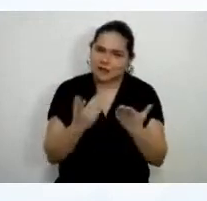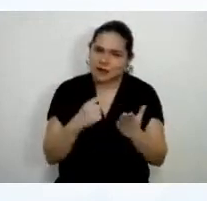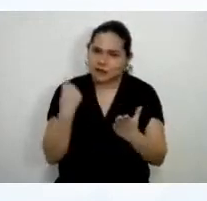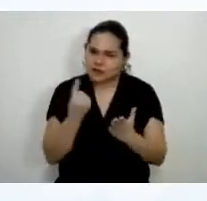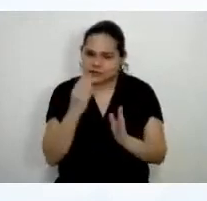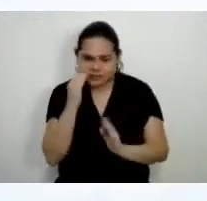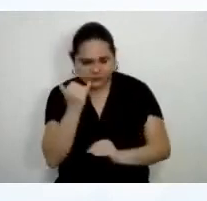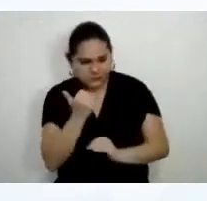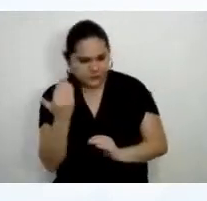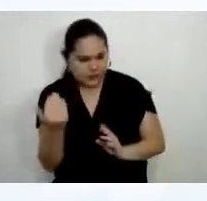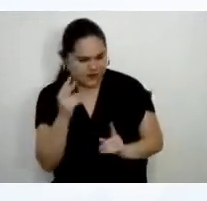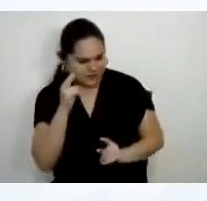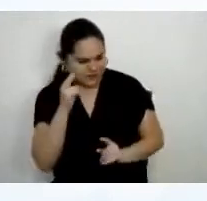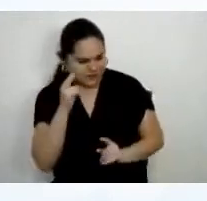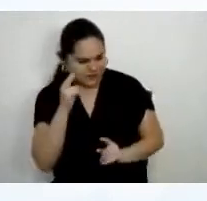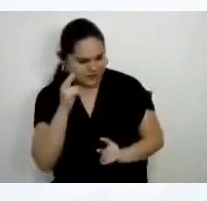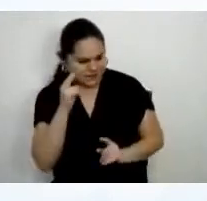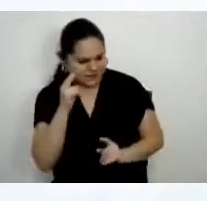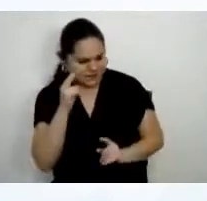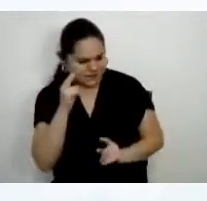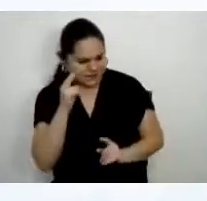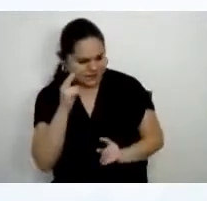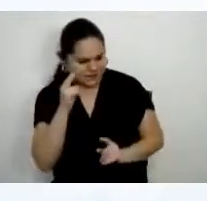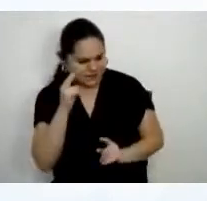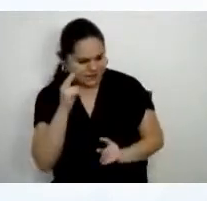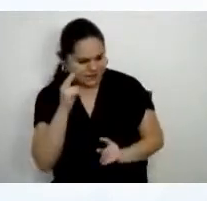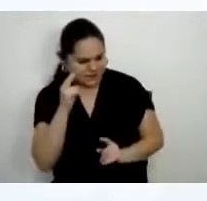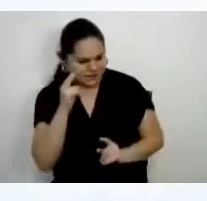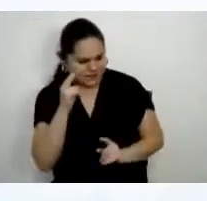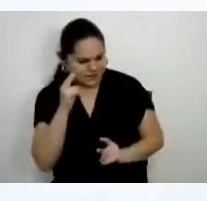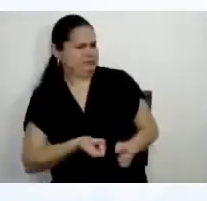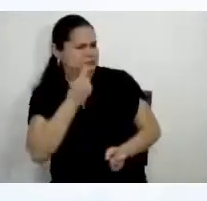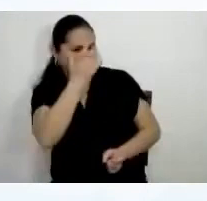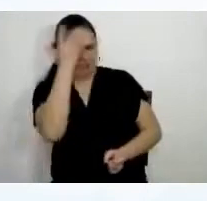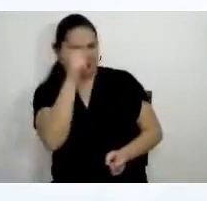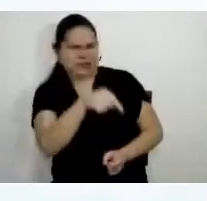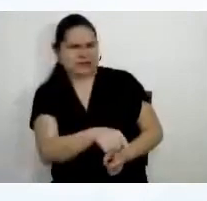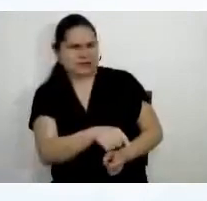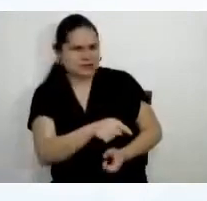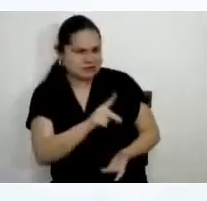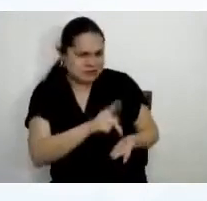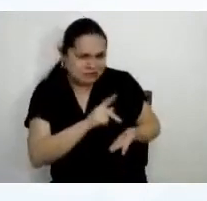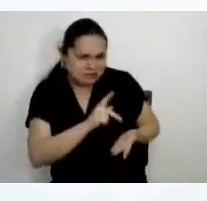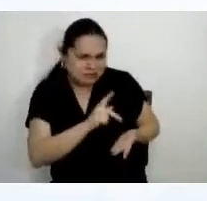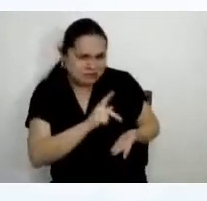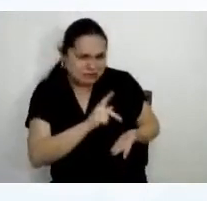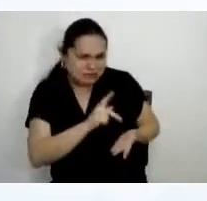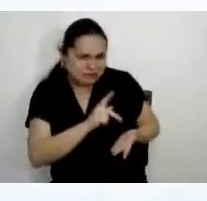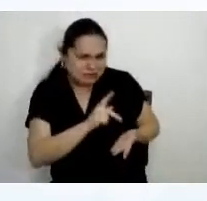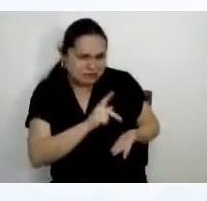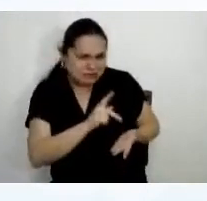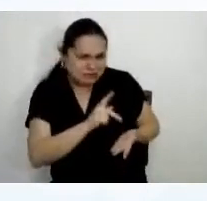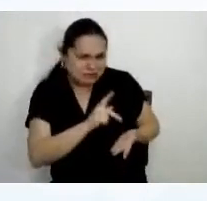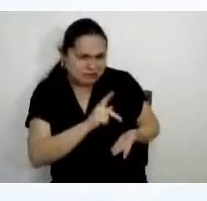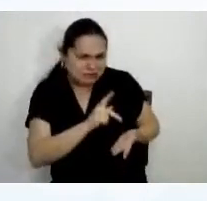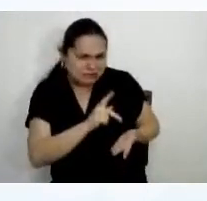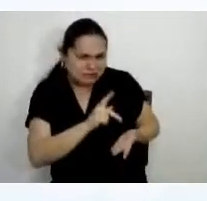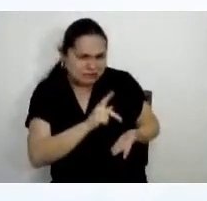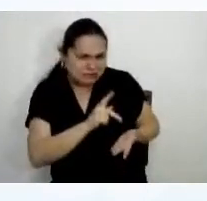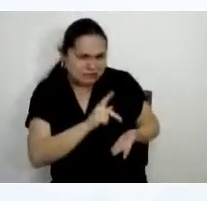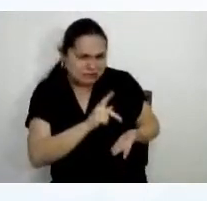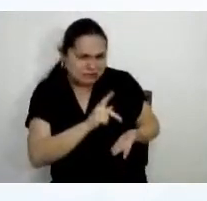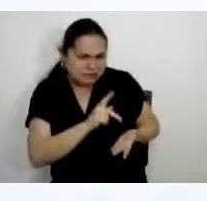pessoa está se enganando, ela não está se enxergando. Ou então o avatar não é bem feito, ou então a pessoa se enxerga sempre